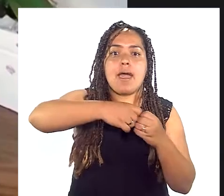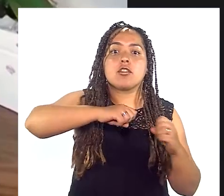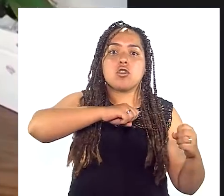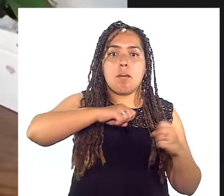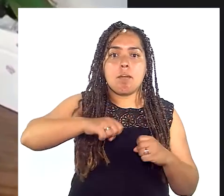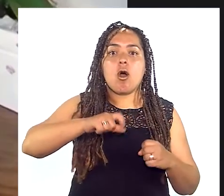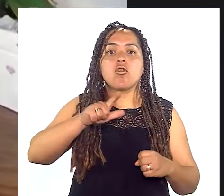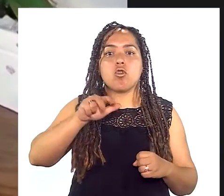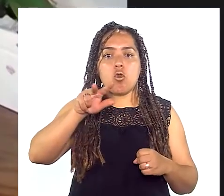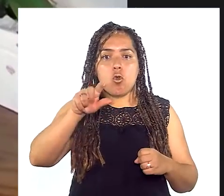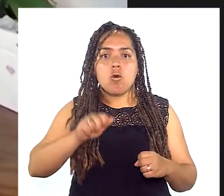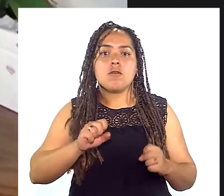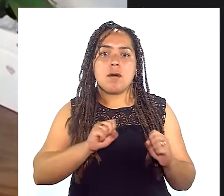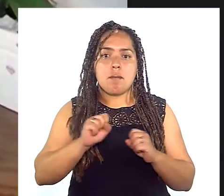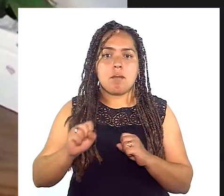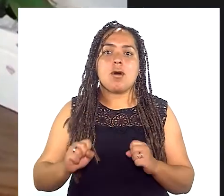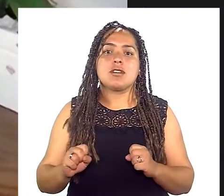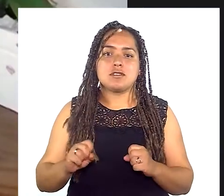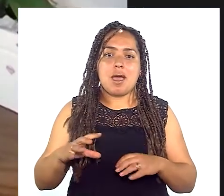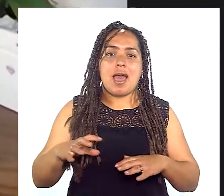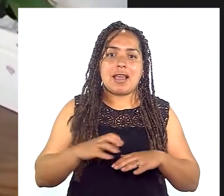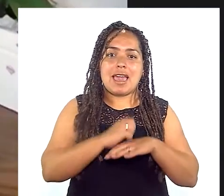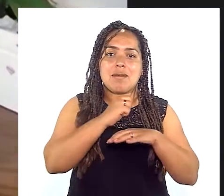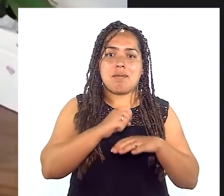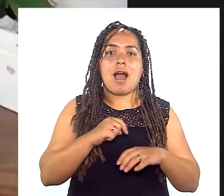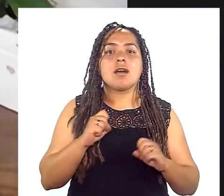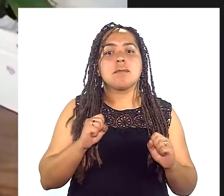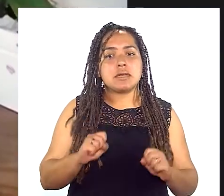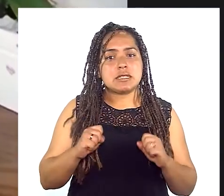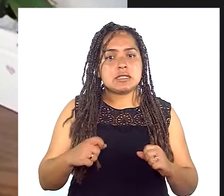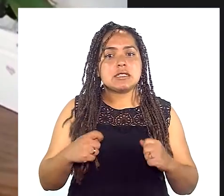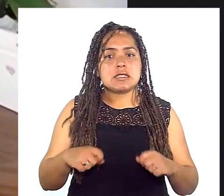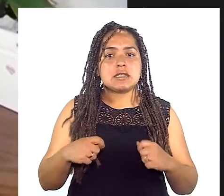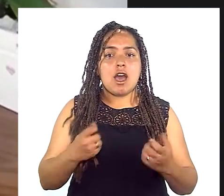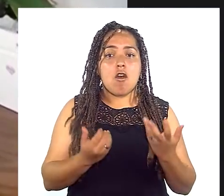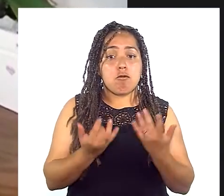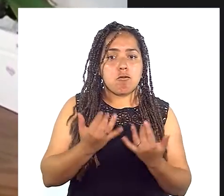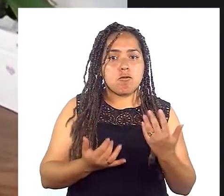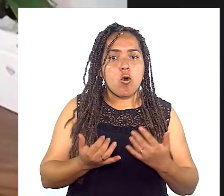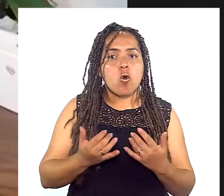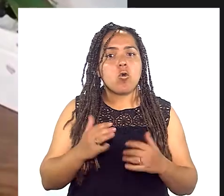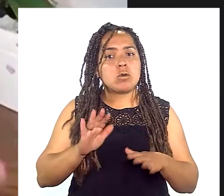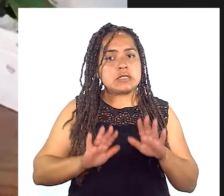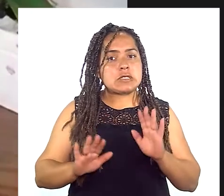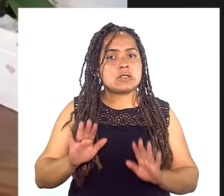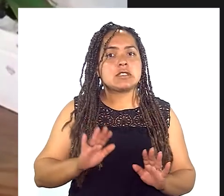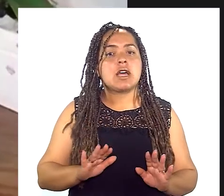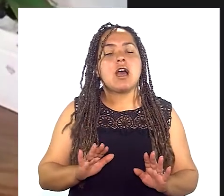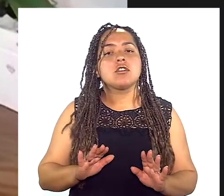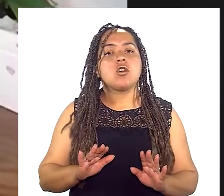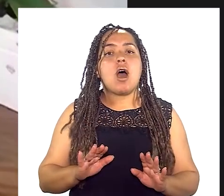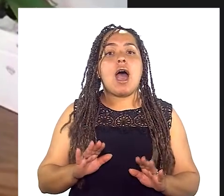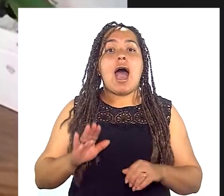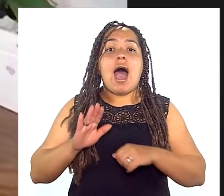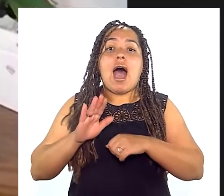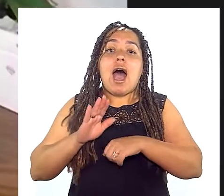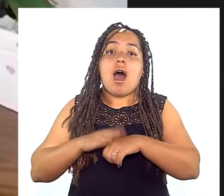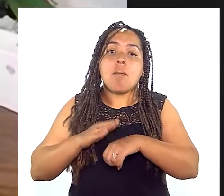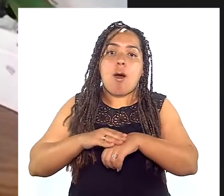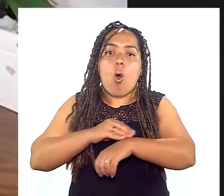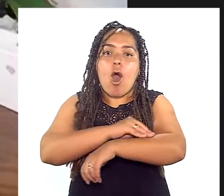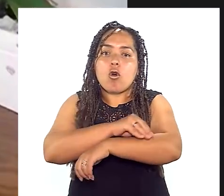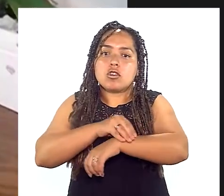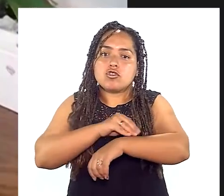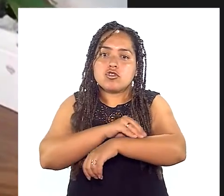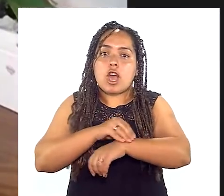e se você vai cozinhar na sequência, você pode ter a queimadura em luva. Com certeza é muito perigoso, sempre lavar as mãos quando você tiver. O